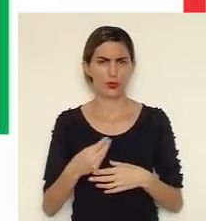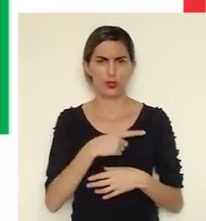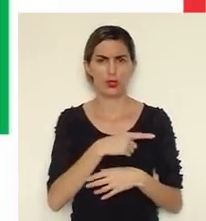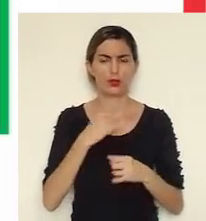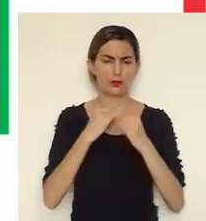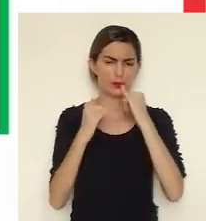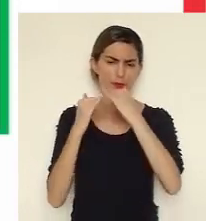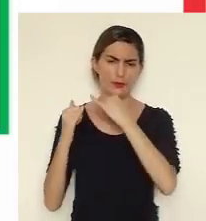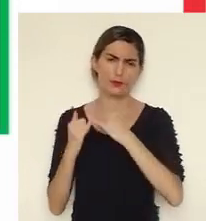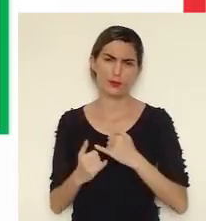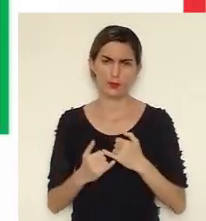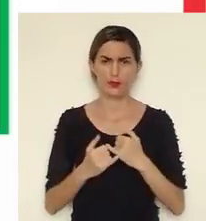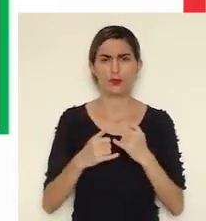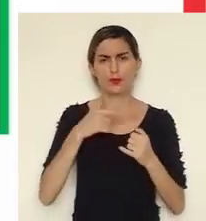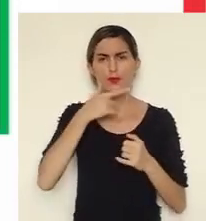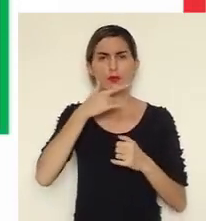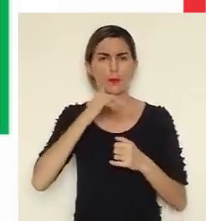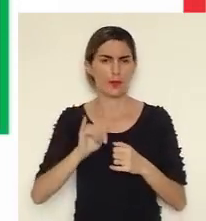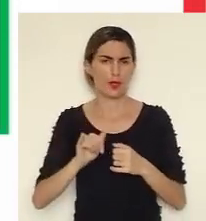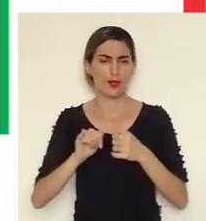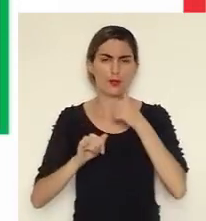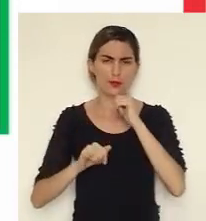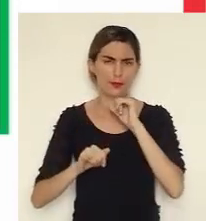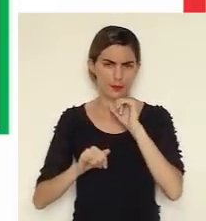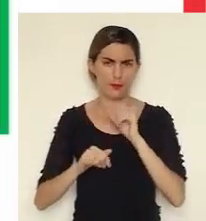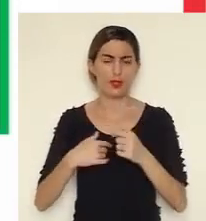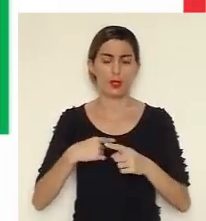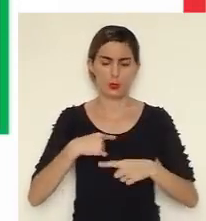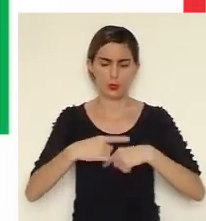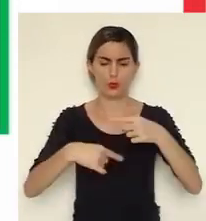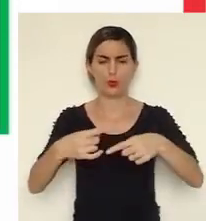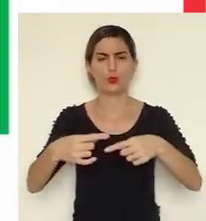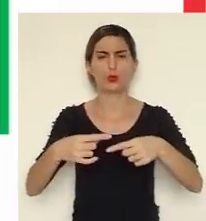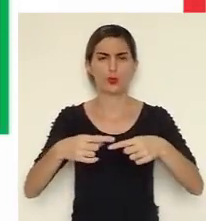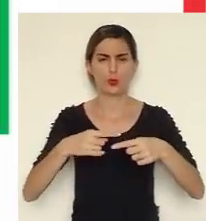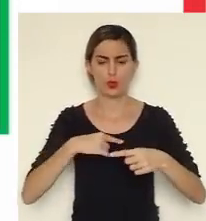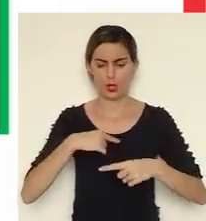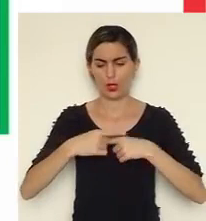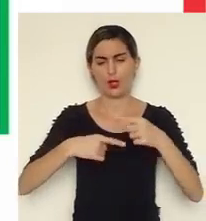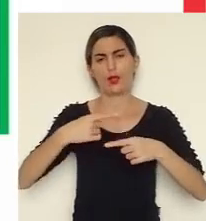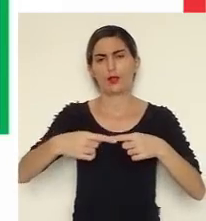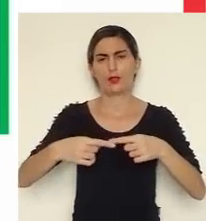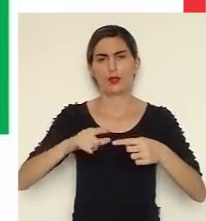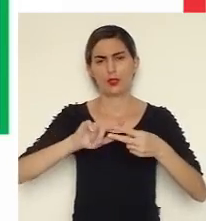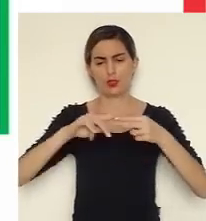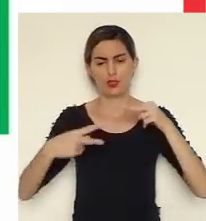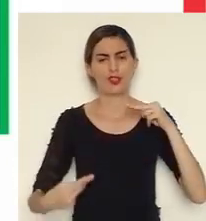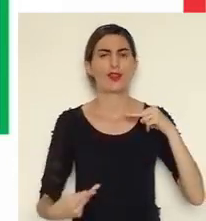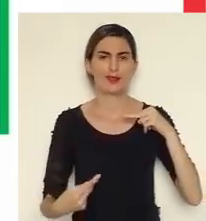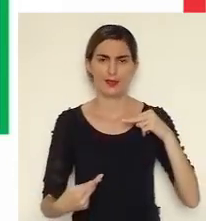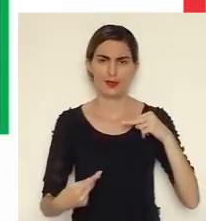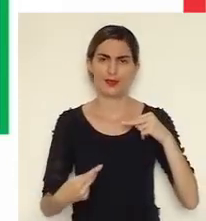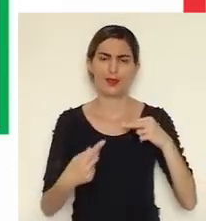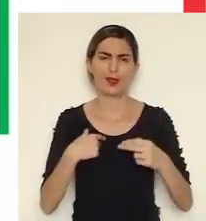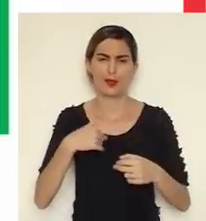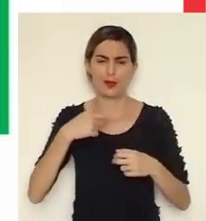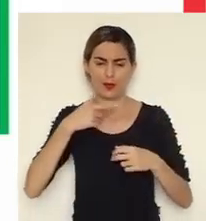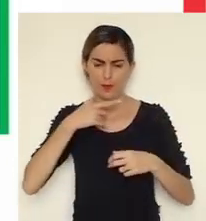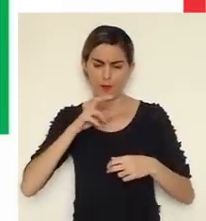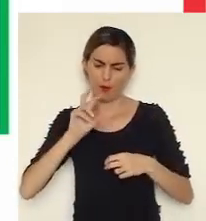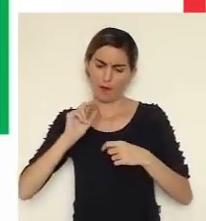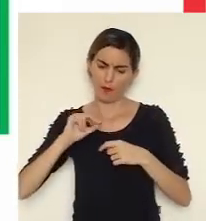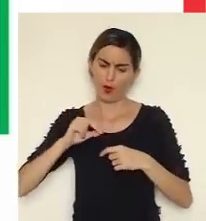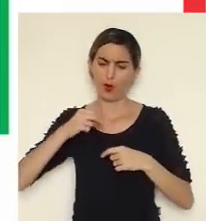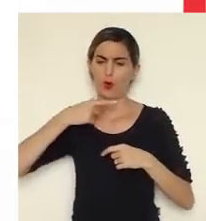filhos eles se parecem com os seus pais, porque eles vão adquirir essas heranças dos seus pais, dos